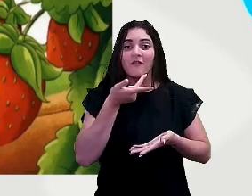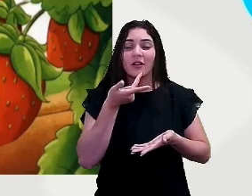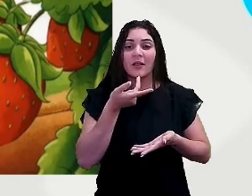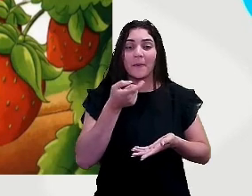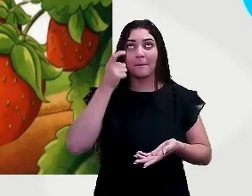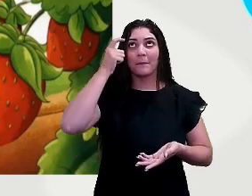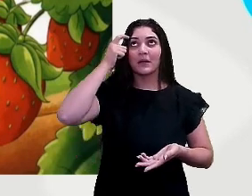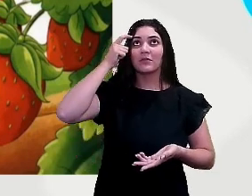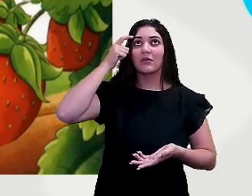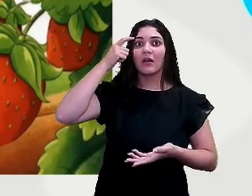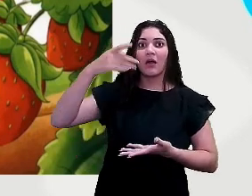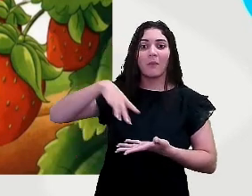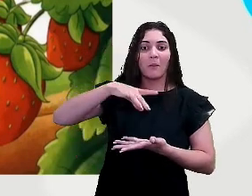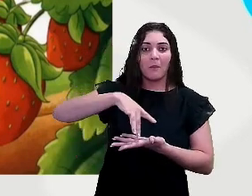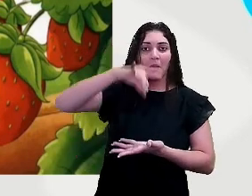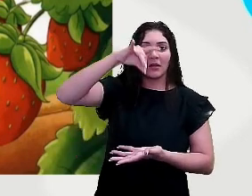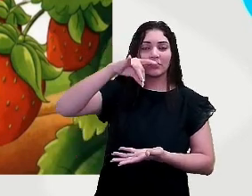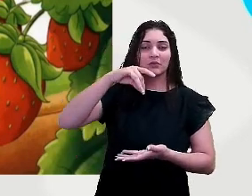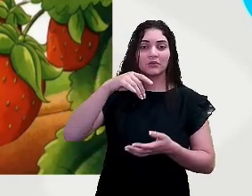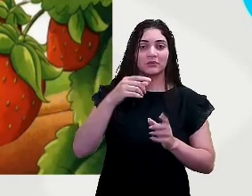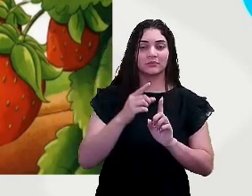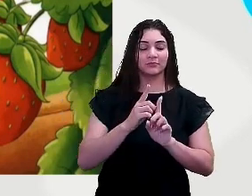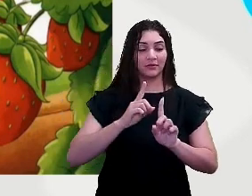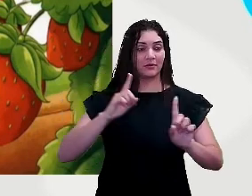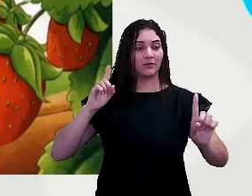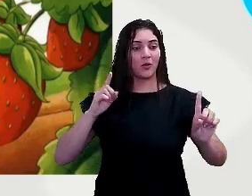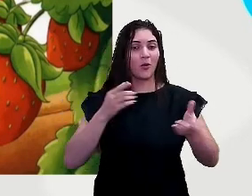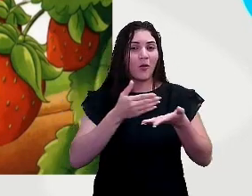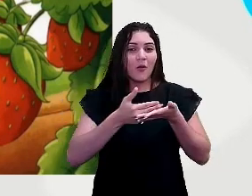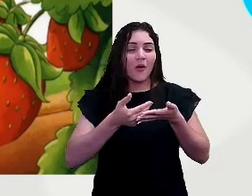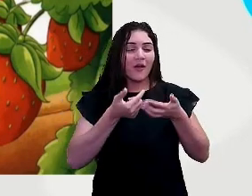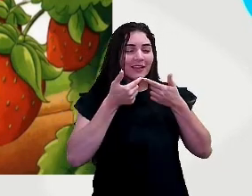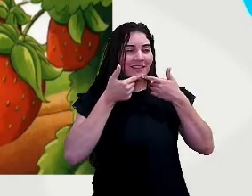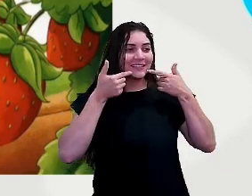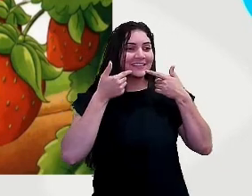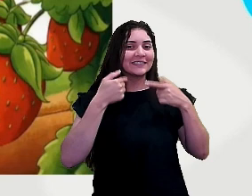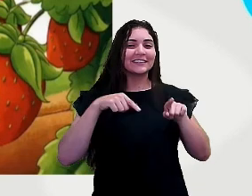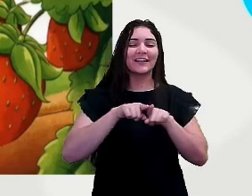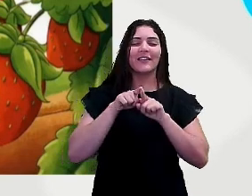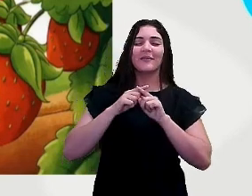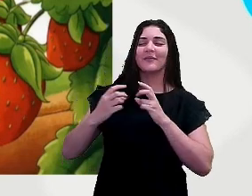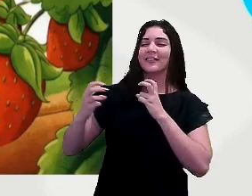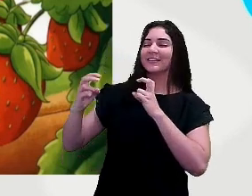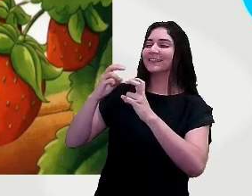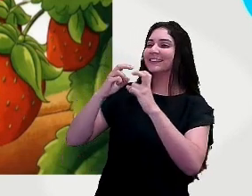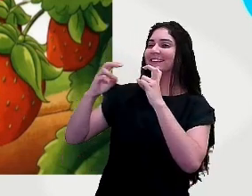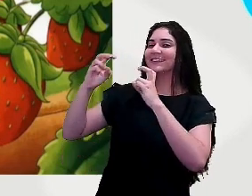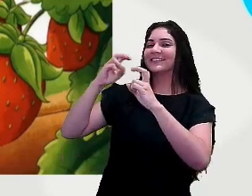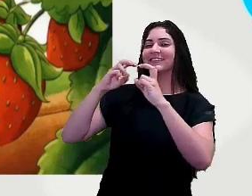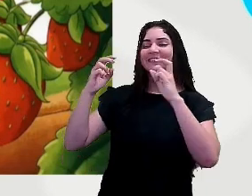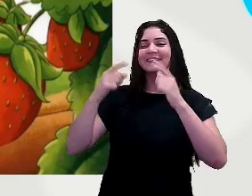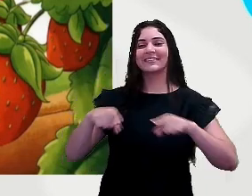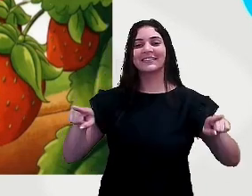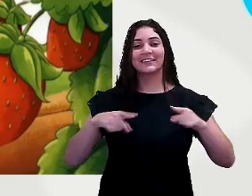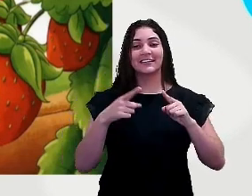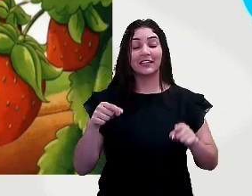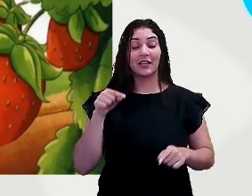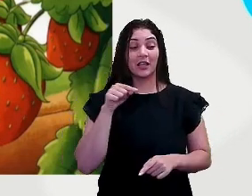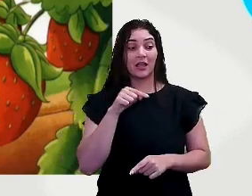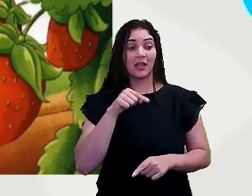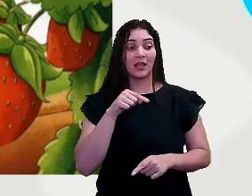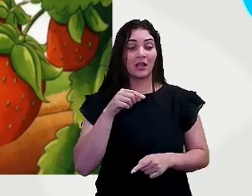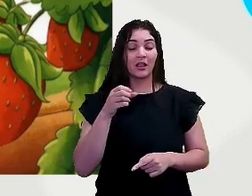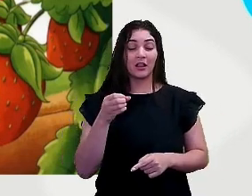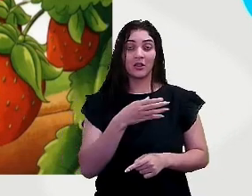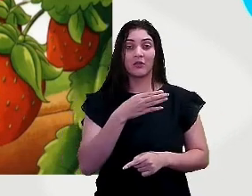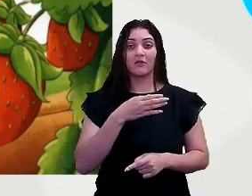era magia. Afastou-se a sorrir, também a cantarolar, e aquela novidade a